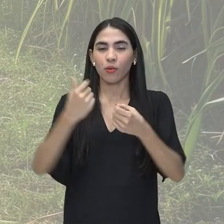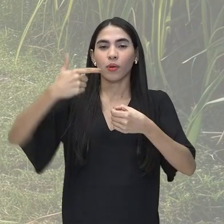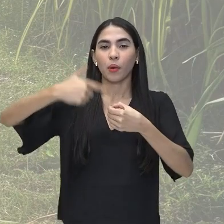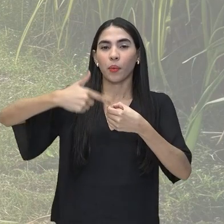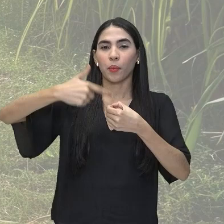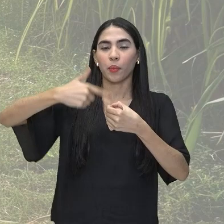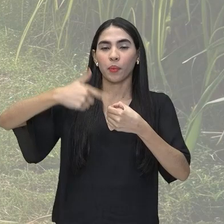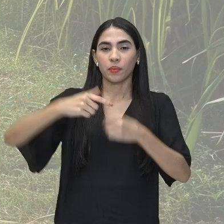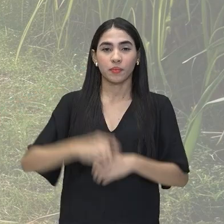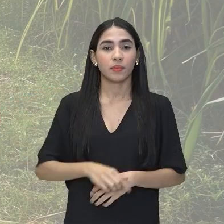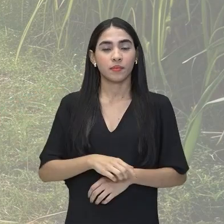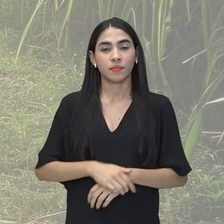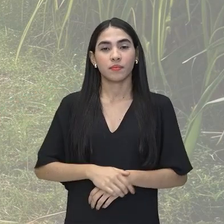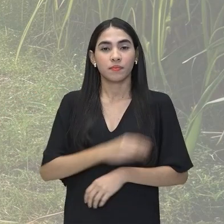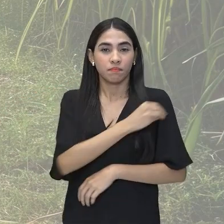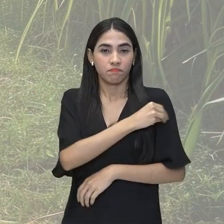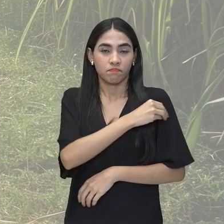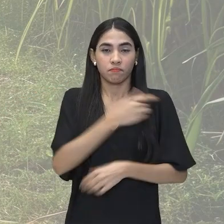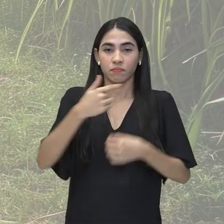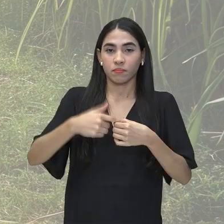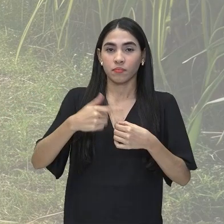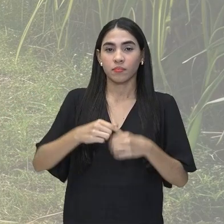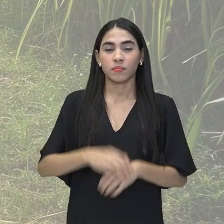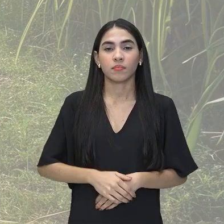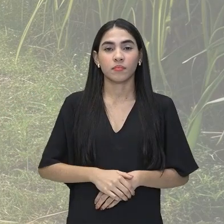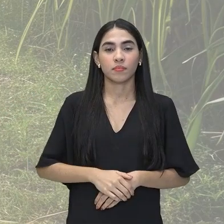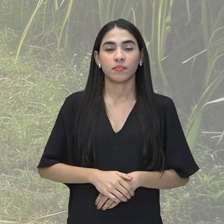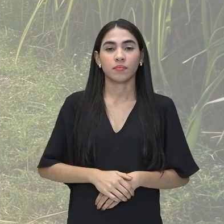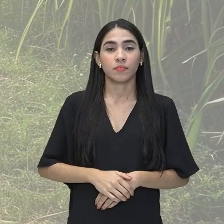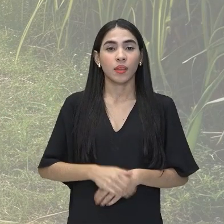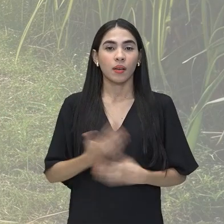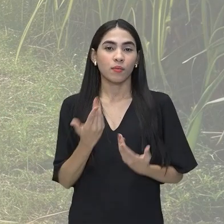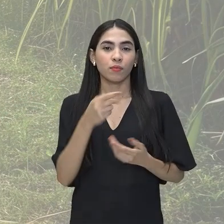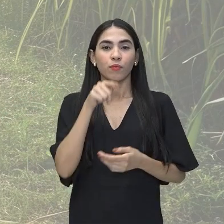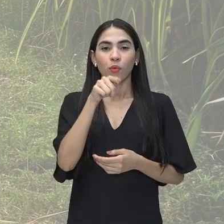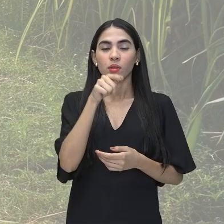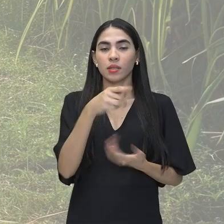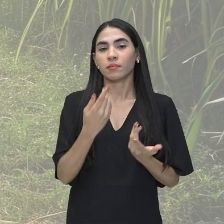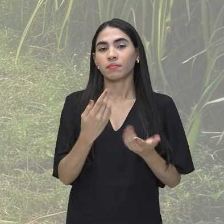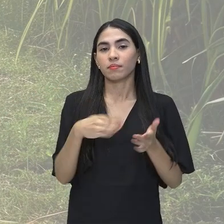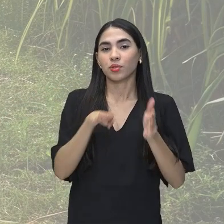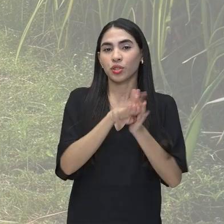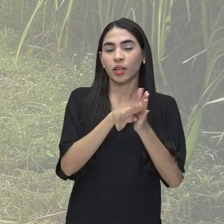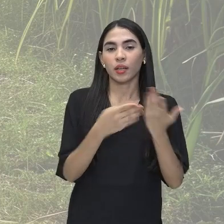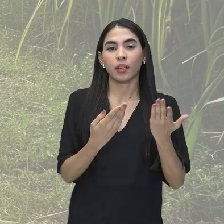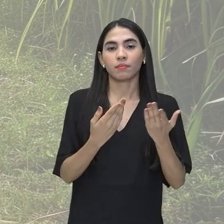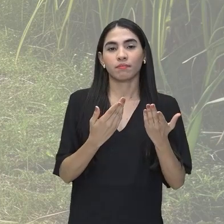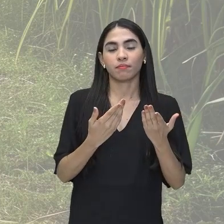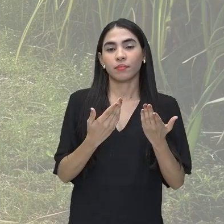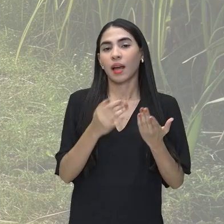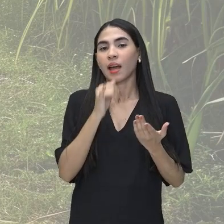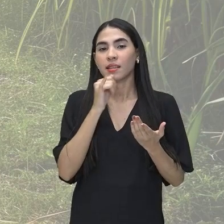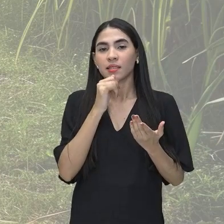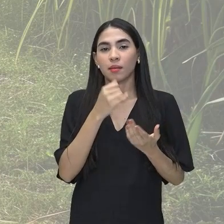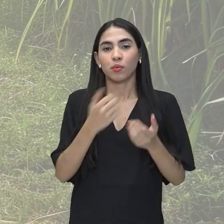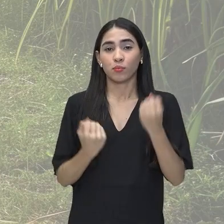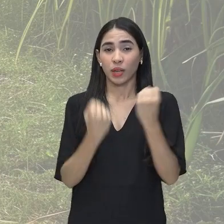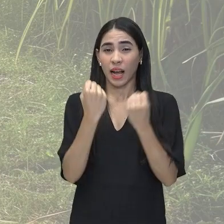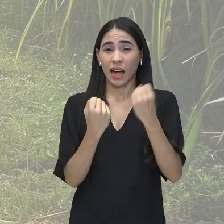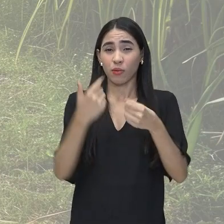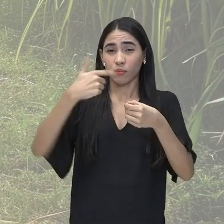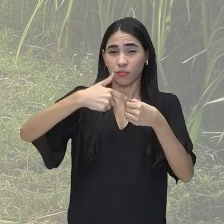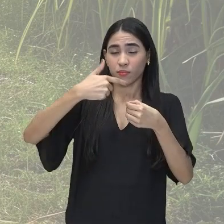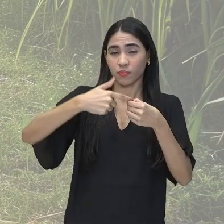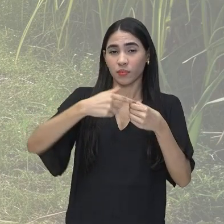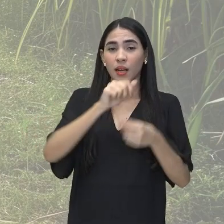automóveis, é o etanol. Né? Você chega lá, álcool ou gasolina? Quando a pessoa pergunta se você quer álcool ou gasolina, ele está